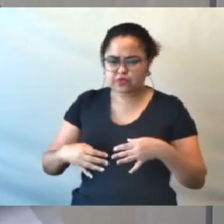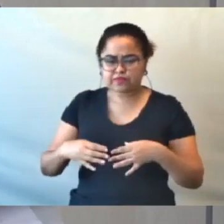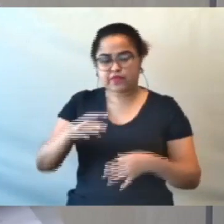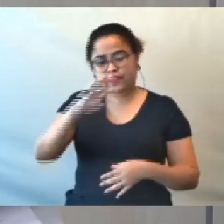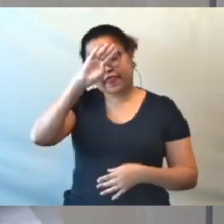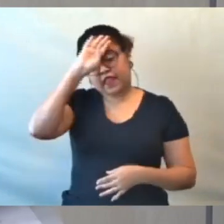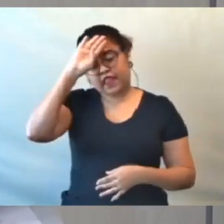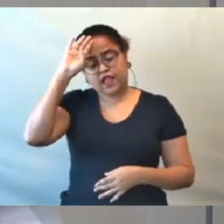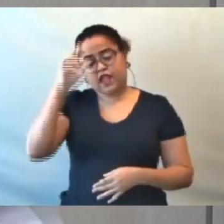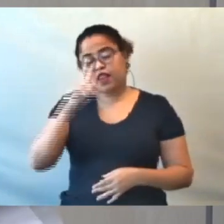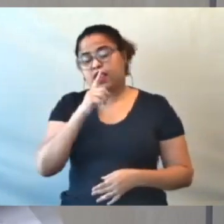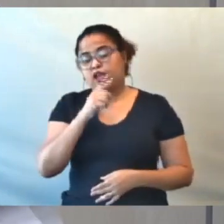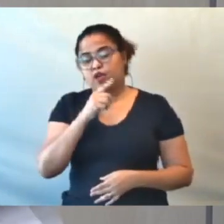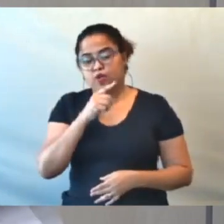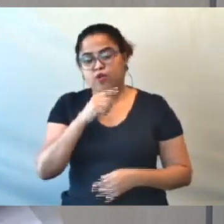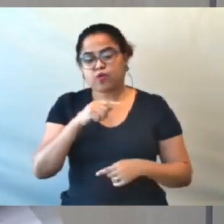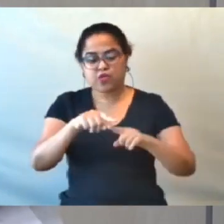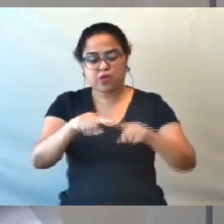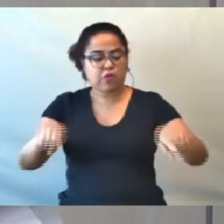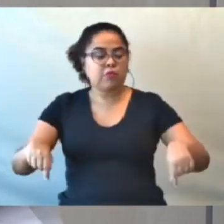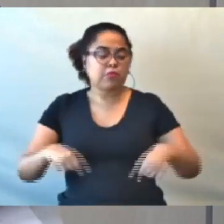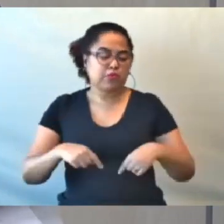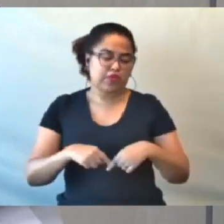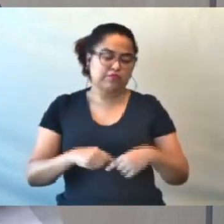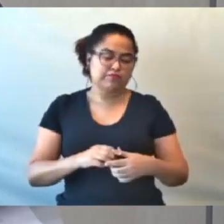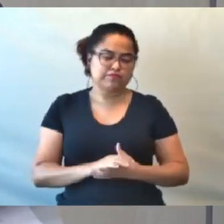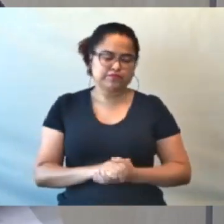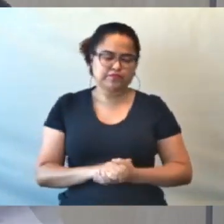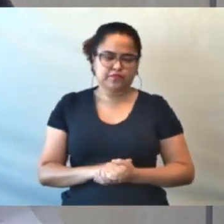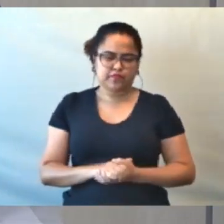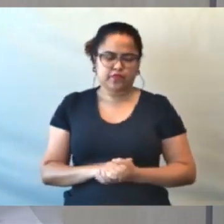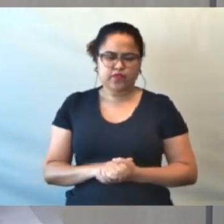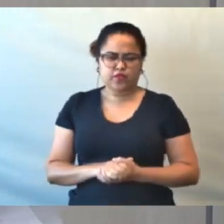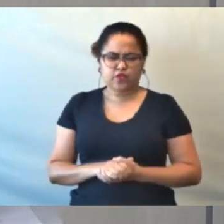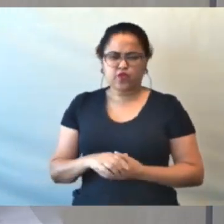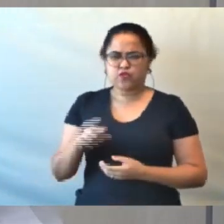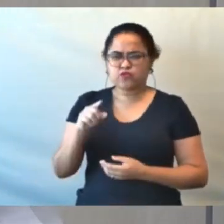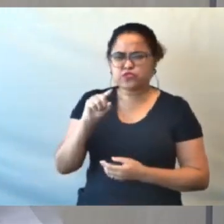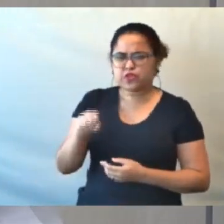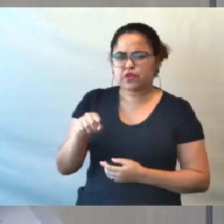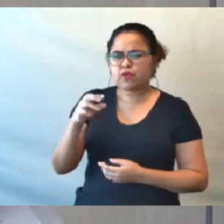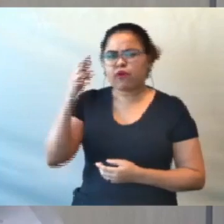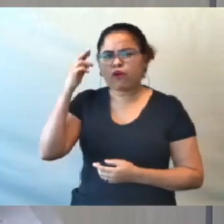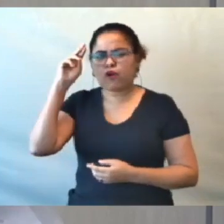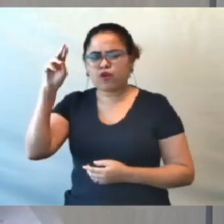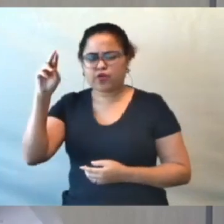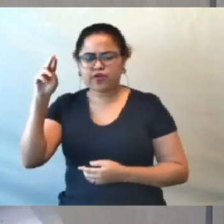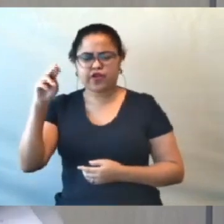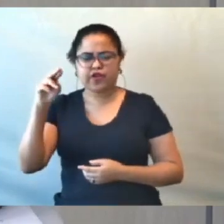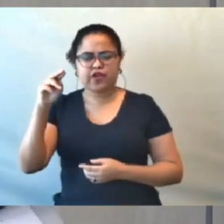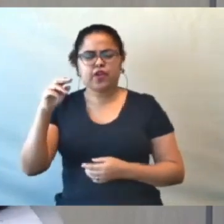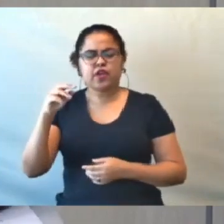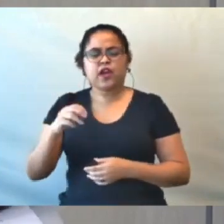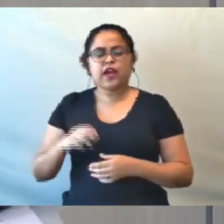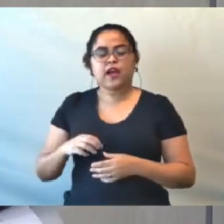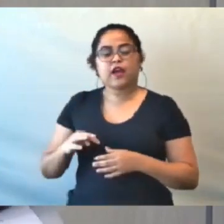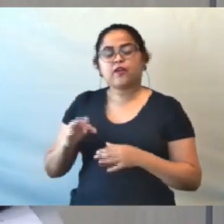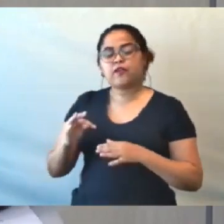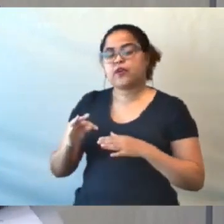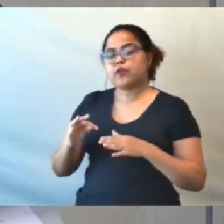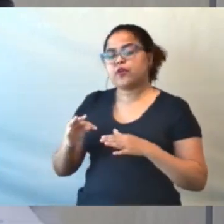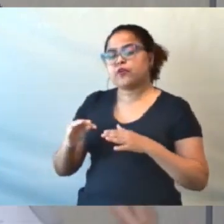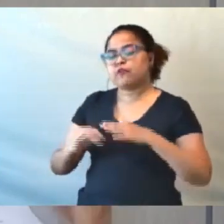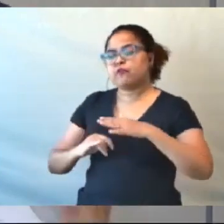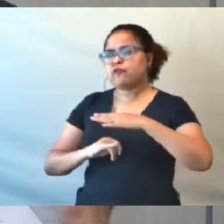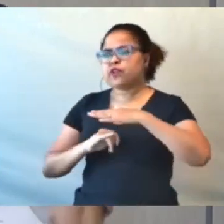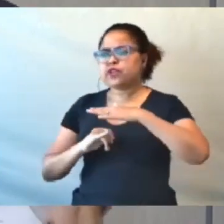é como dirigente dessa entidade tão importante, que é a Fundação Cristiano Ottoni, e sempre com o máximo respeito aos senhores por